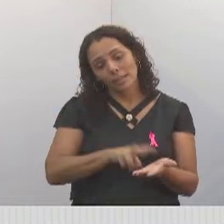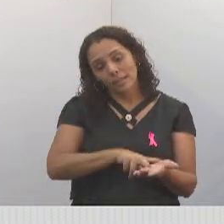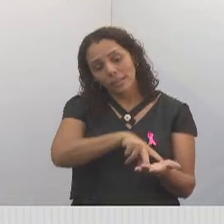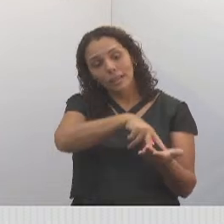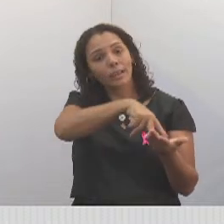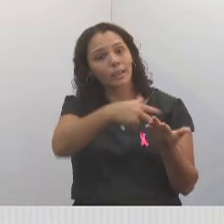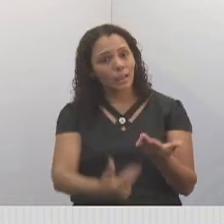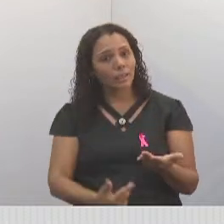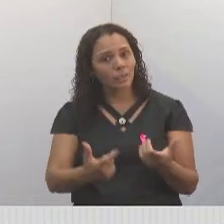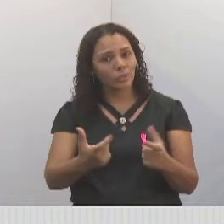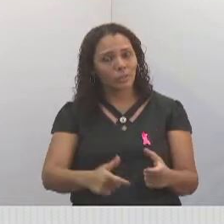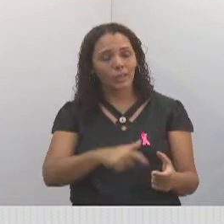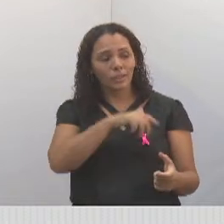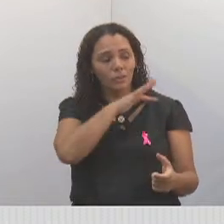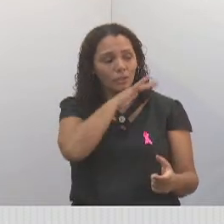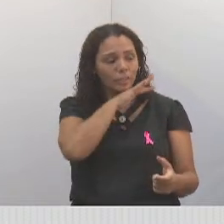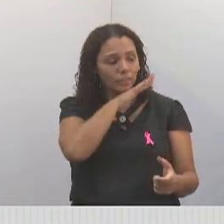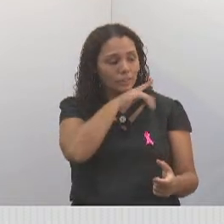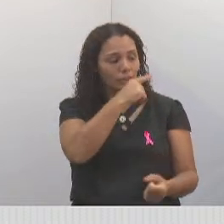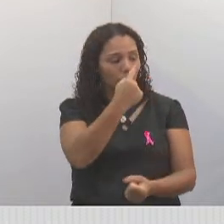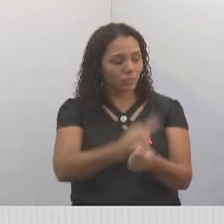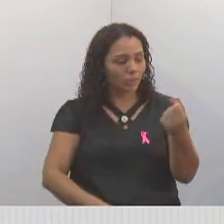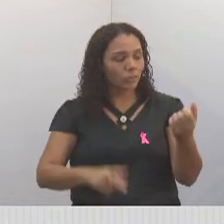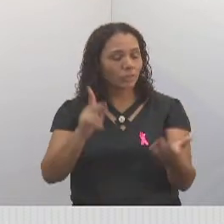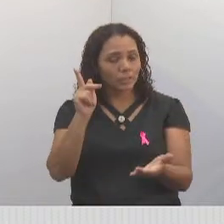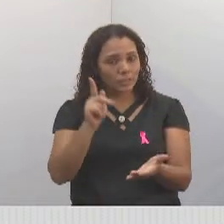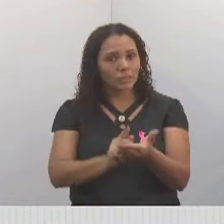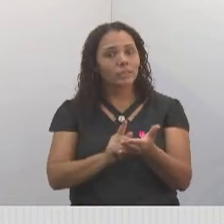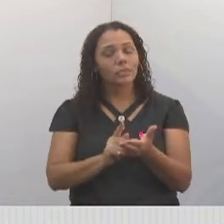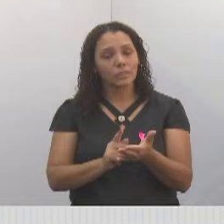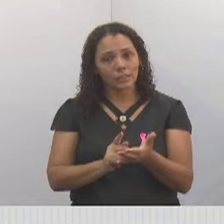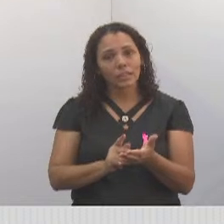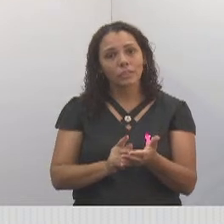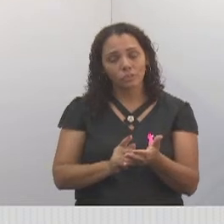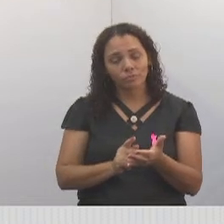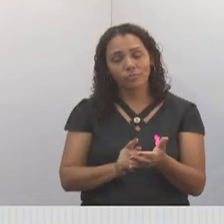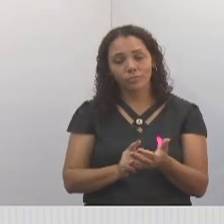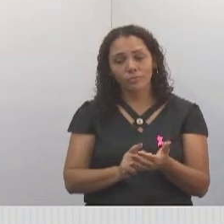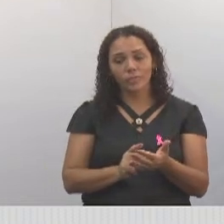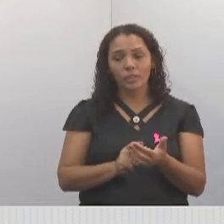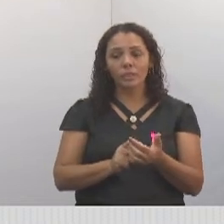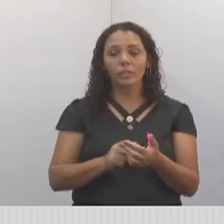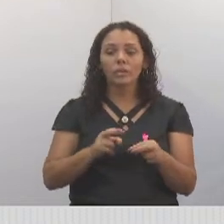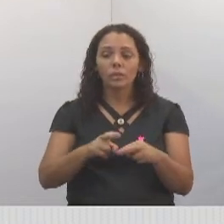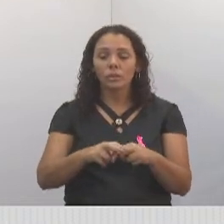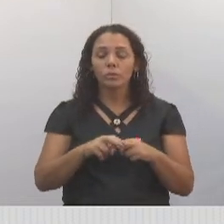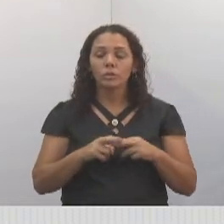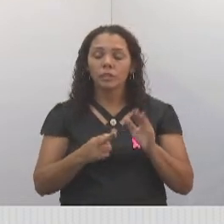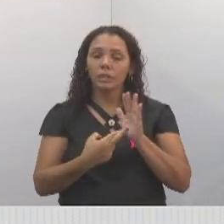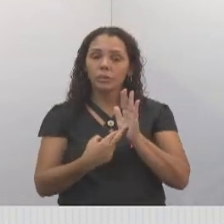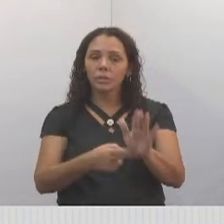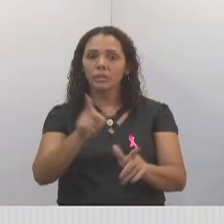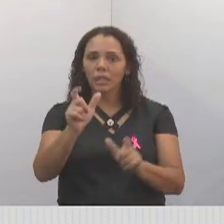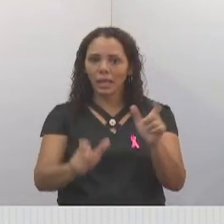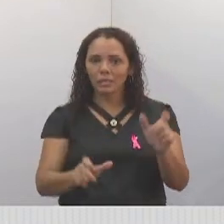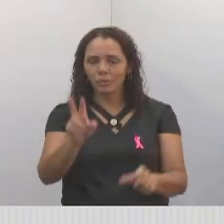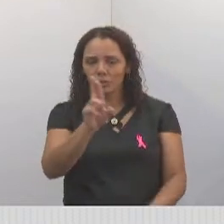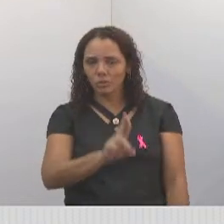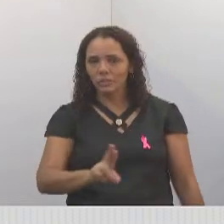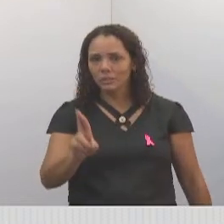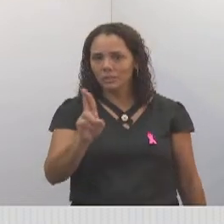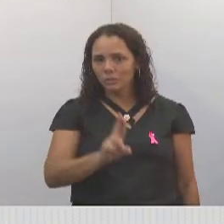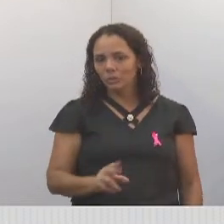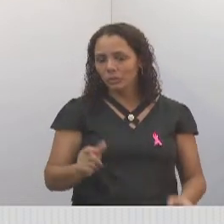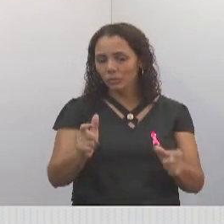numa condição dessa, machuca bastante. Então, em nome dos atletas do Jacareí Bicicross Clube,